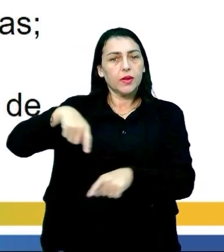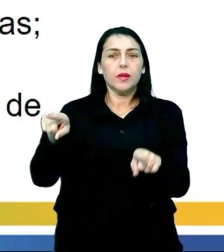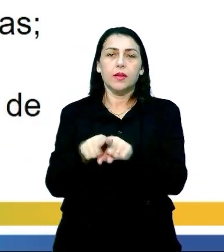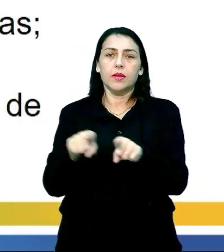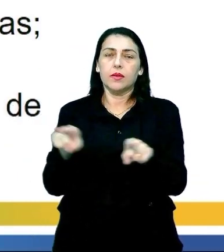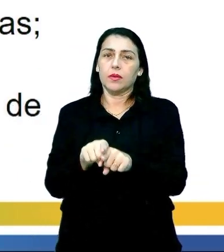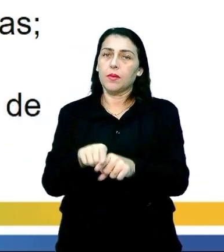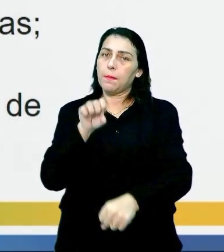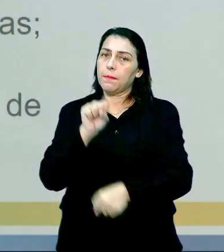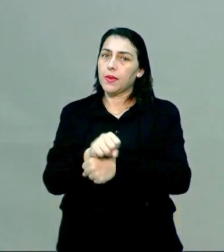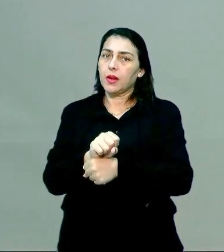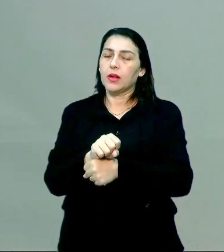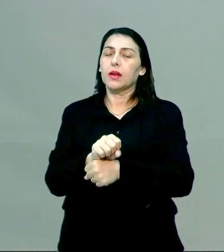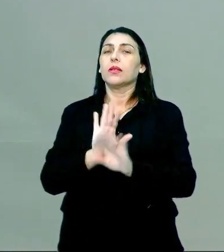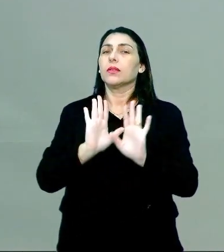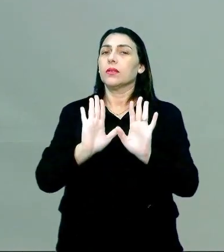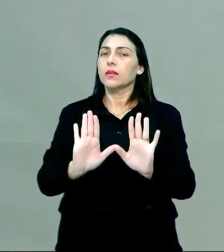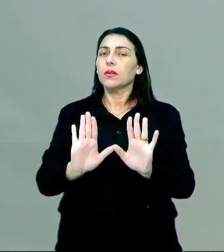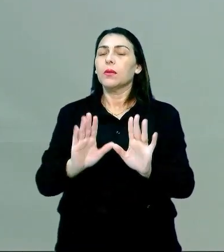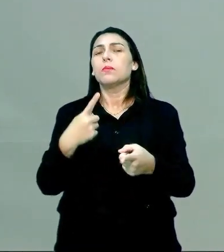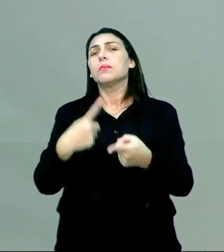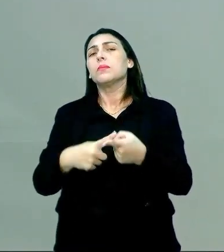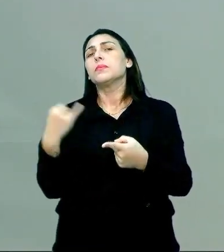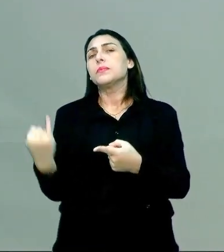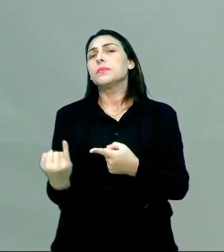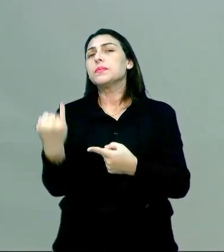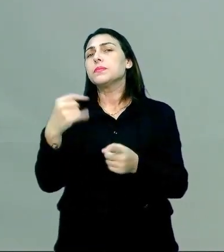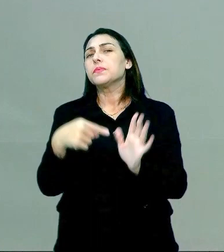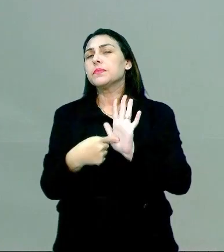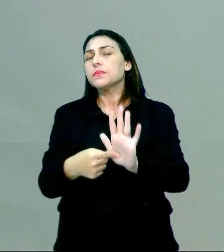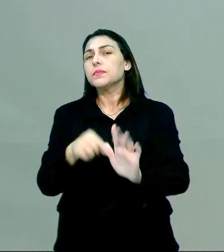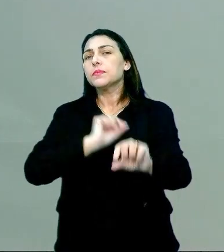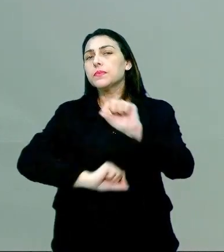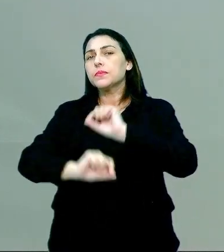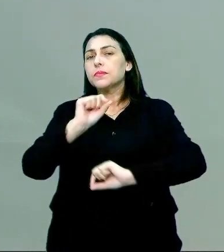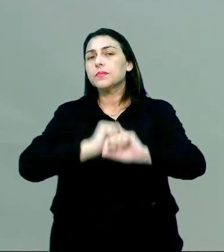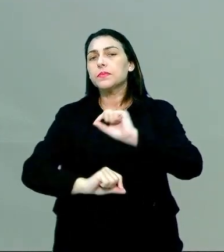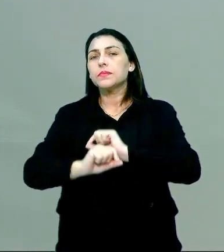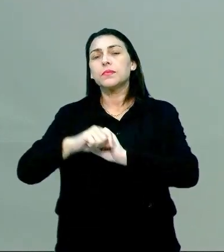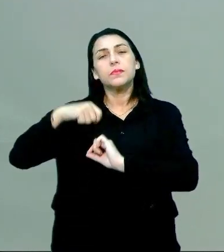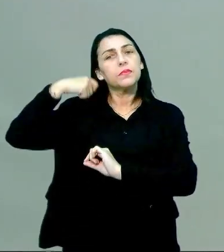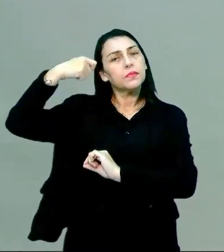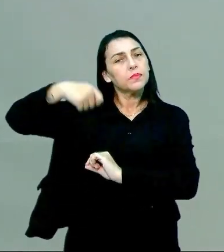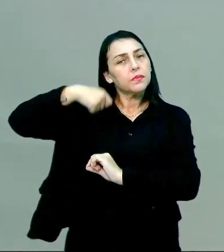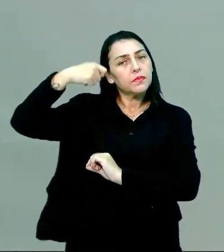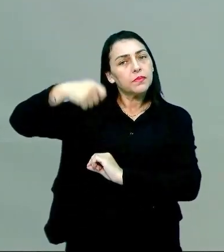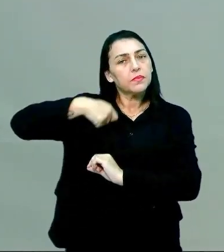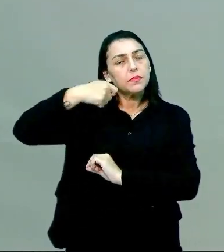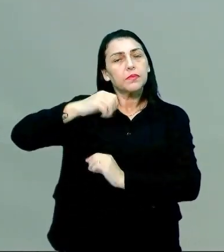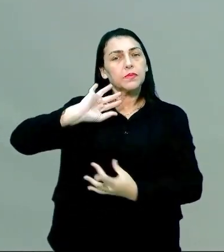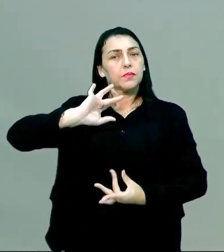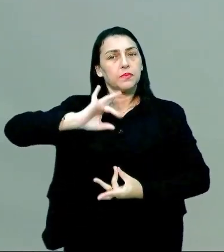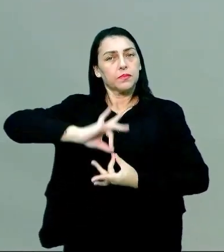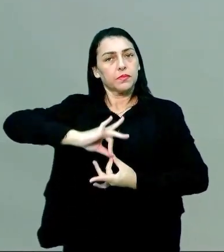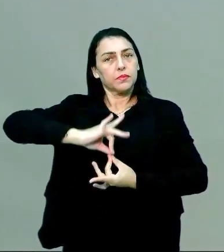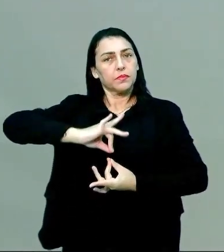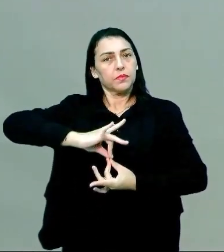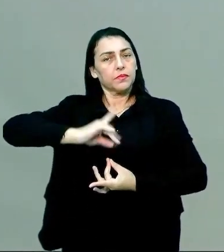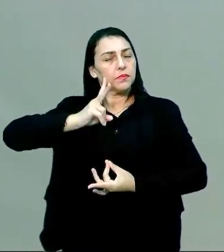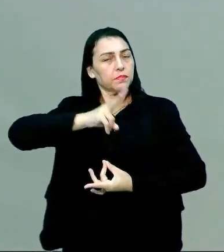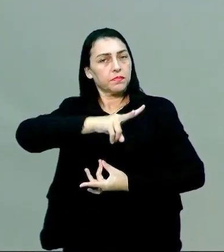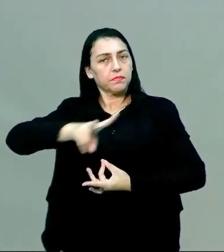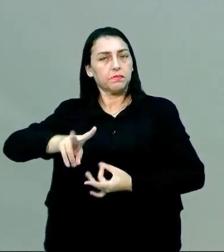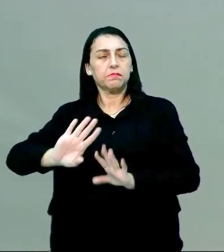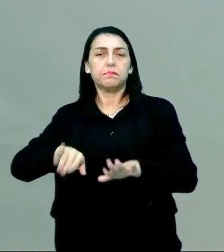artística. Eu vou até dar uma pausa aqui, porque é importante destacar artístico, espiritual. Veja qual